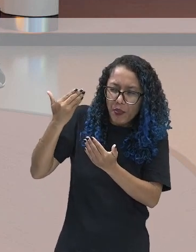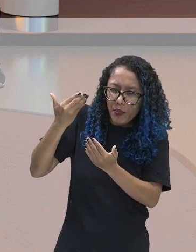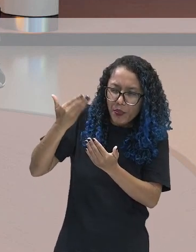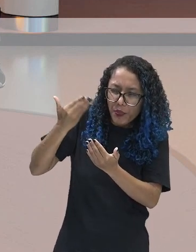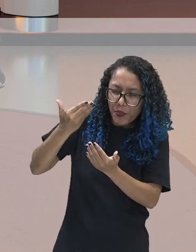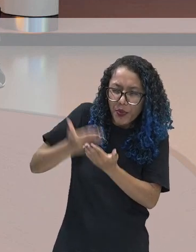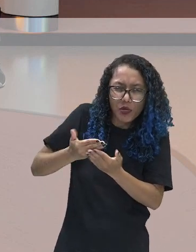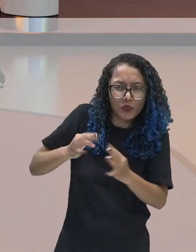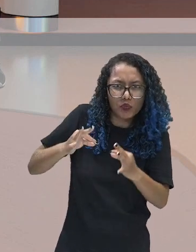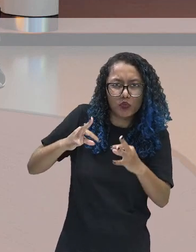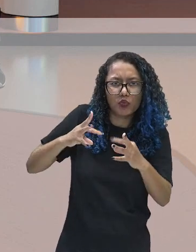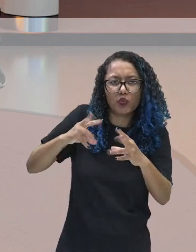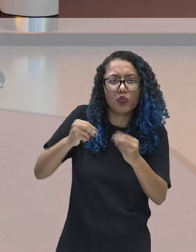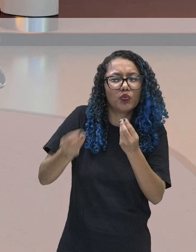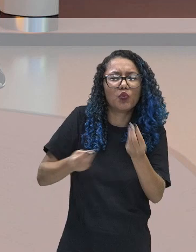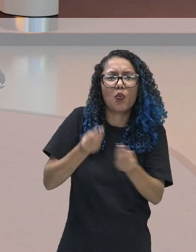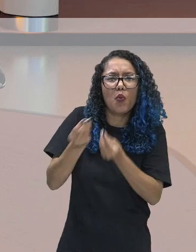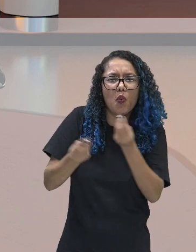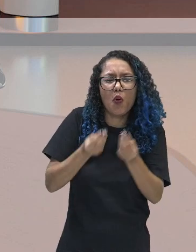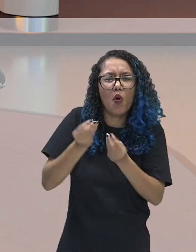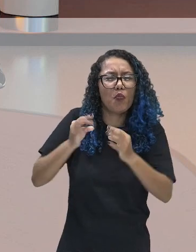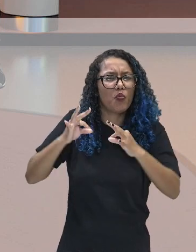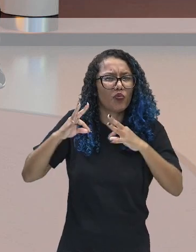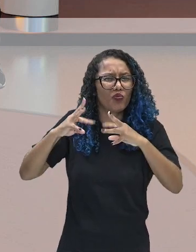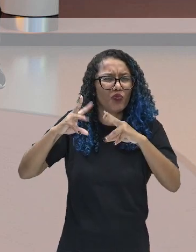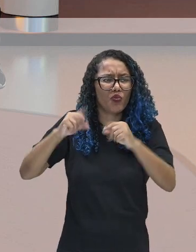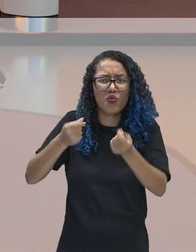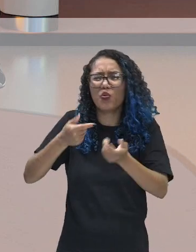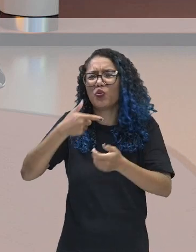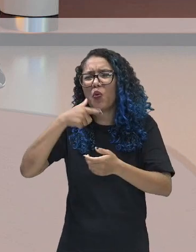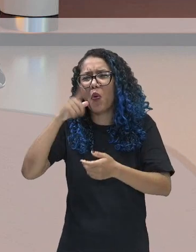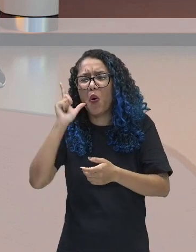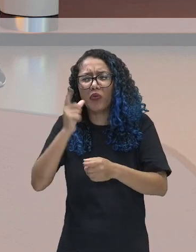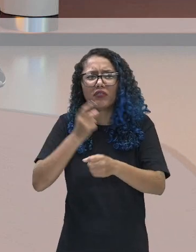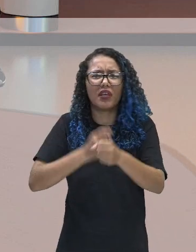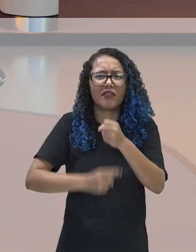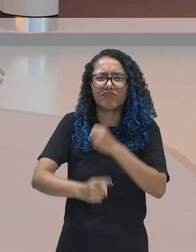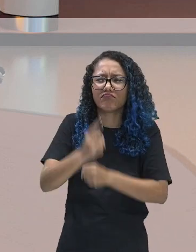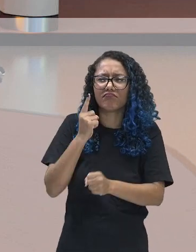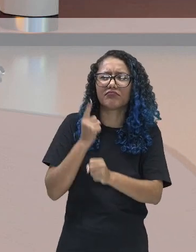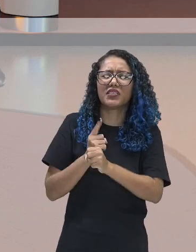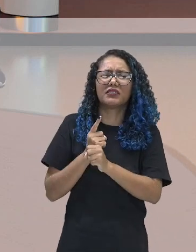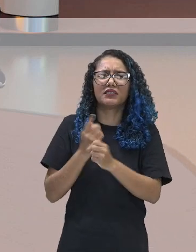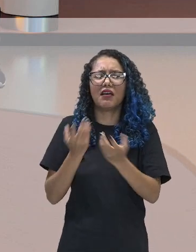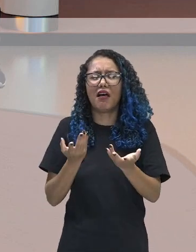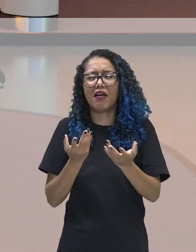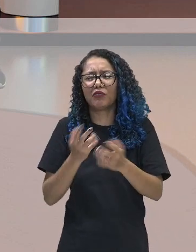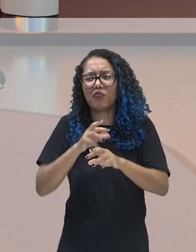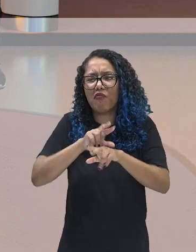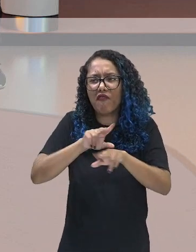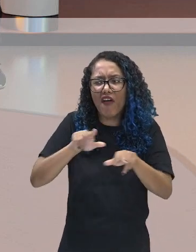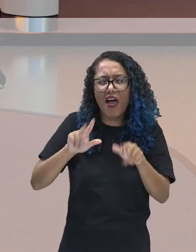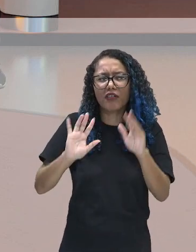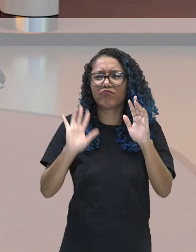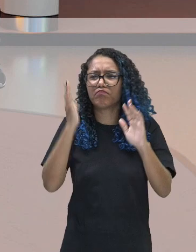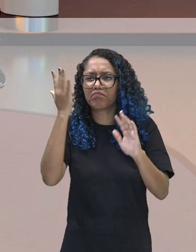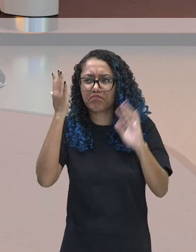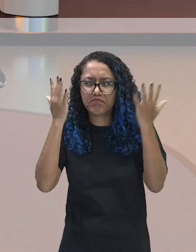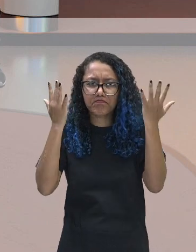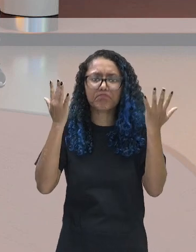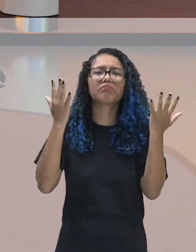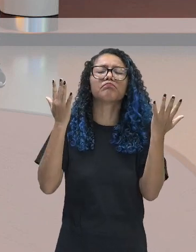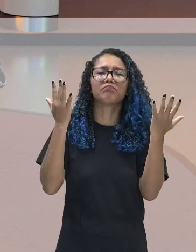acontece na curta duração, o que aconteceu ontem, há um ano atrás, os acontecimentos que acontecem há pouco tempo